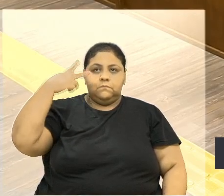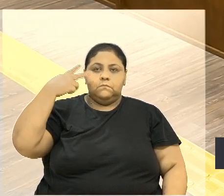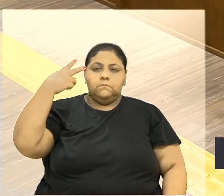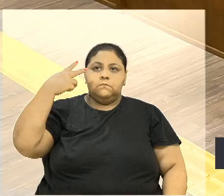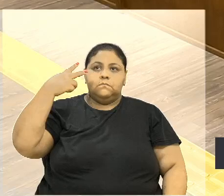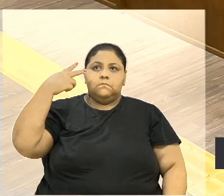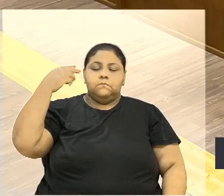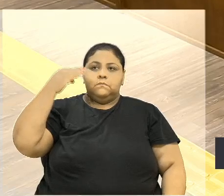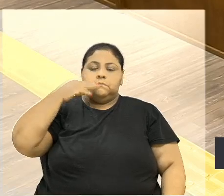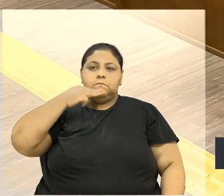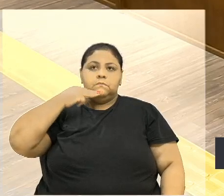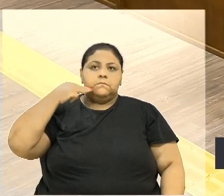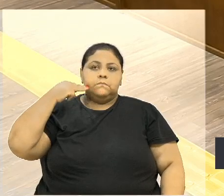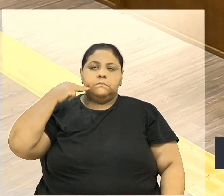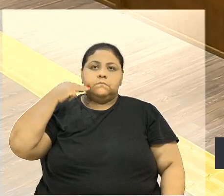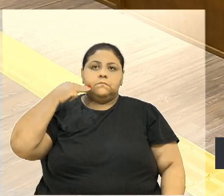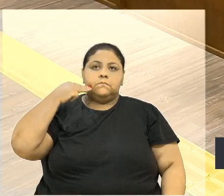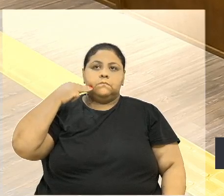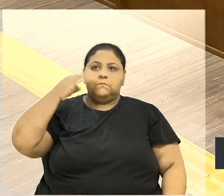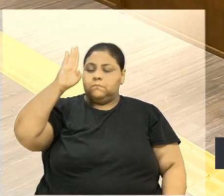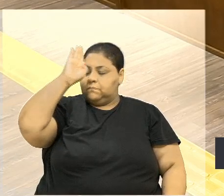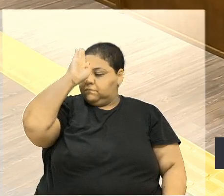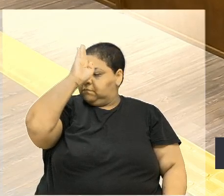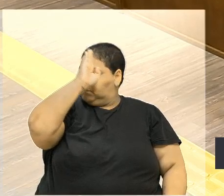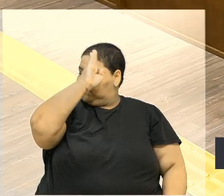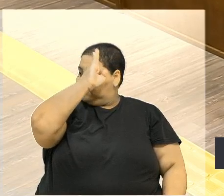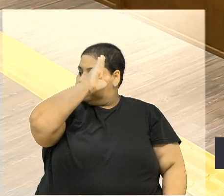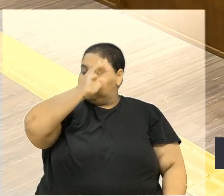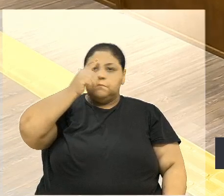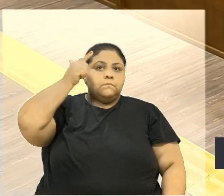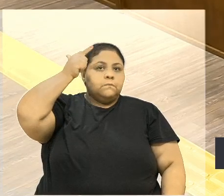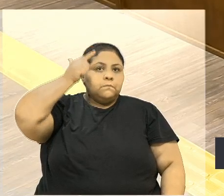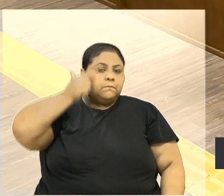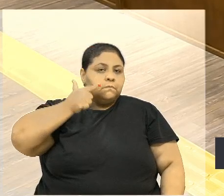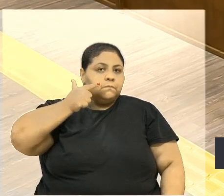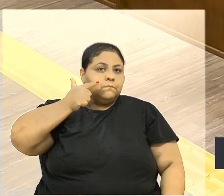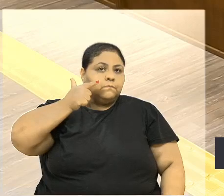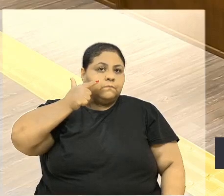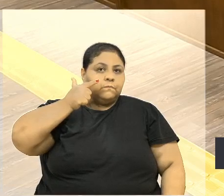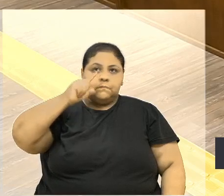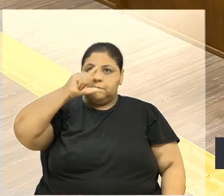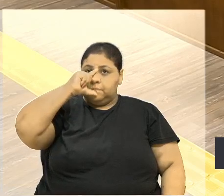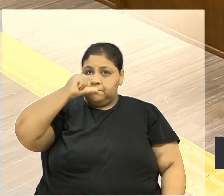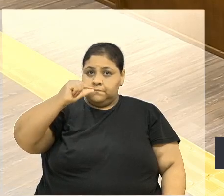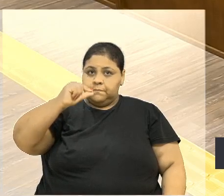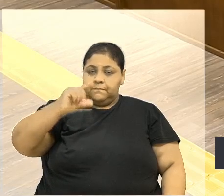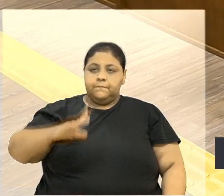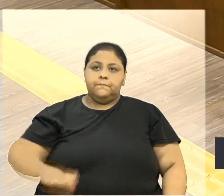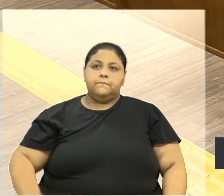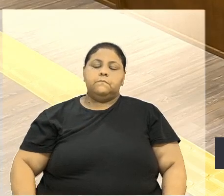Santos, vereador Adriano Bressan, vereador Lucas e vereador Sandro Fantinel.